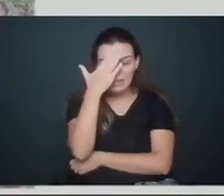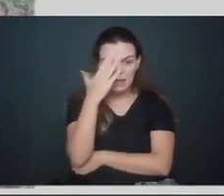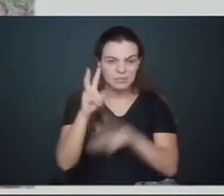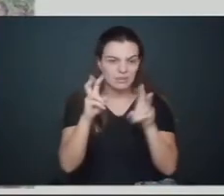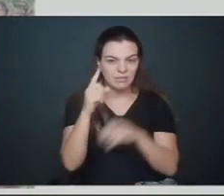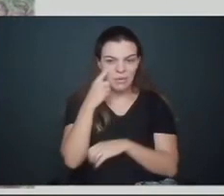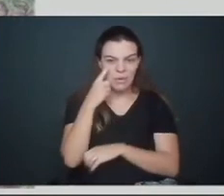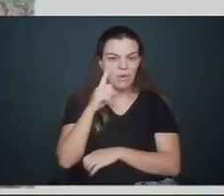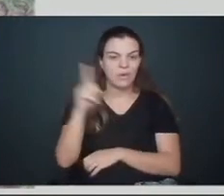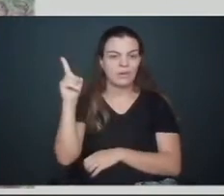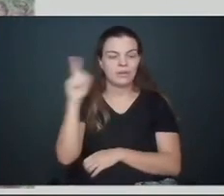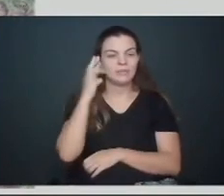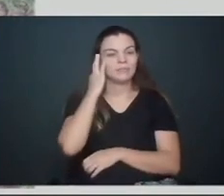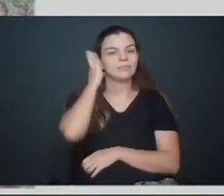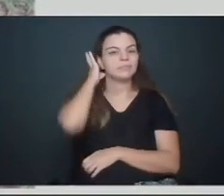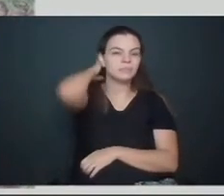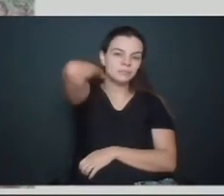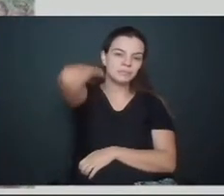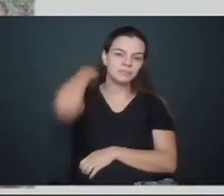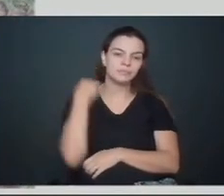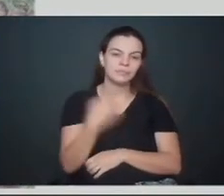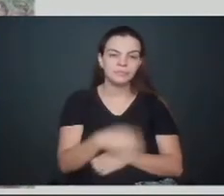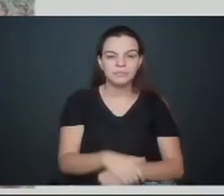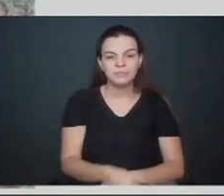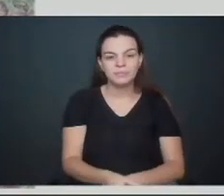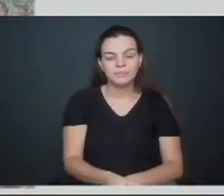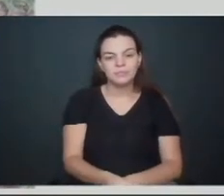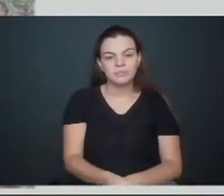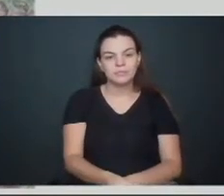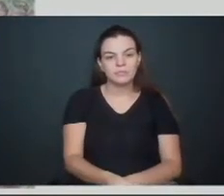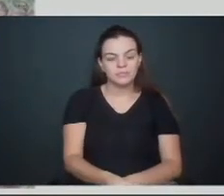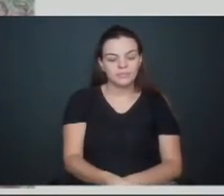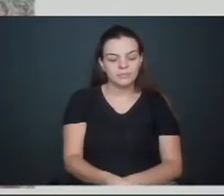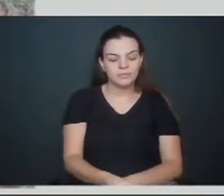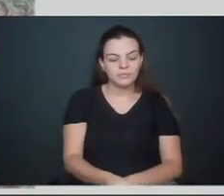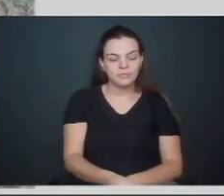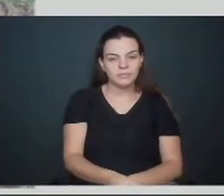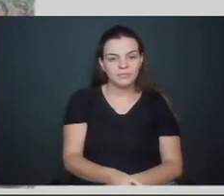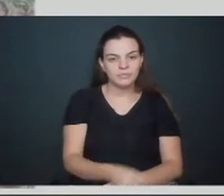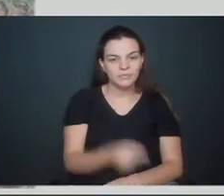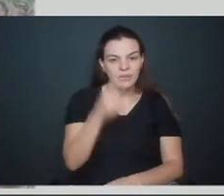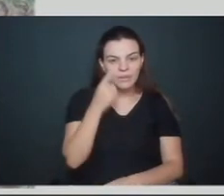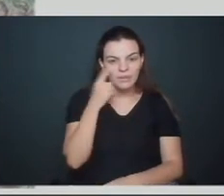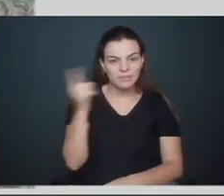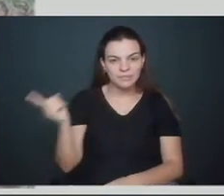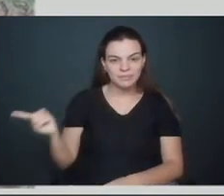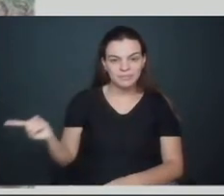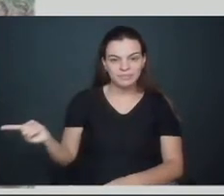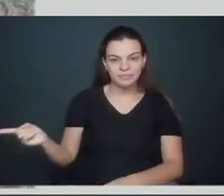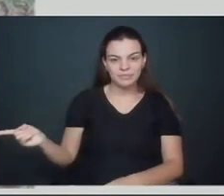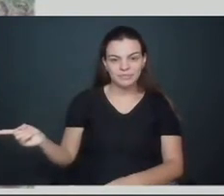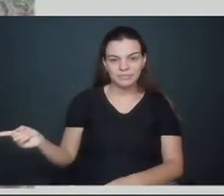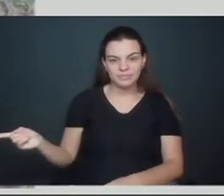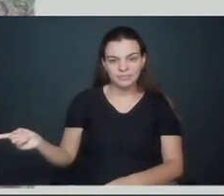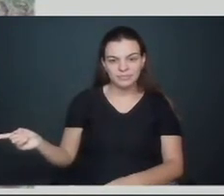pontinha. Eu não tenho apontador aqui, mas... Ali, vocês estão vendo que tem uma pontinha que,